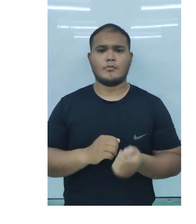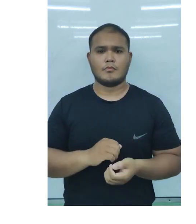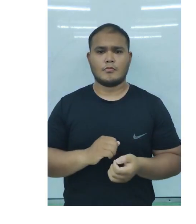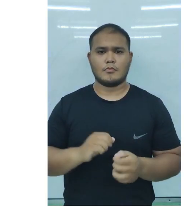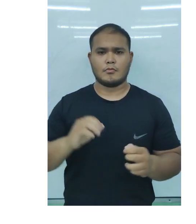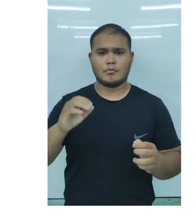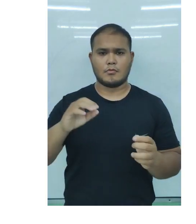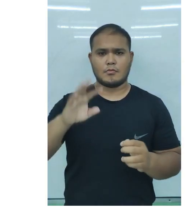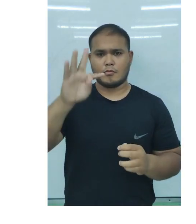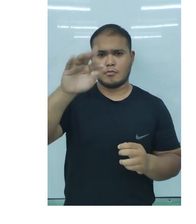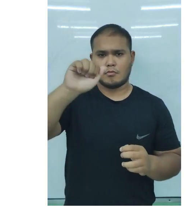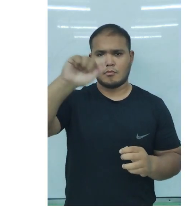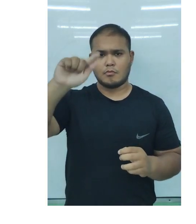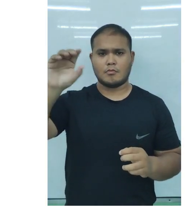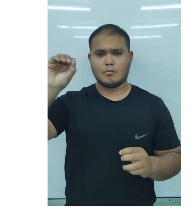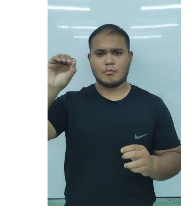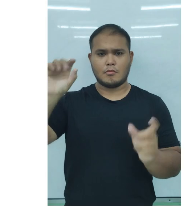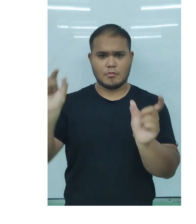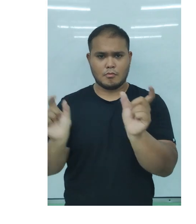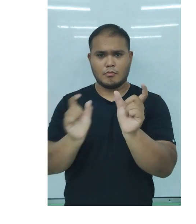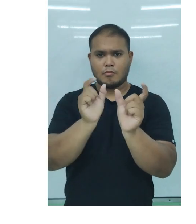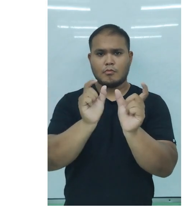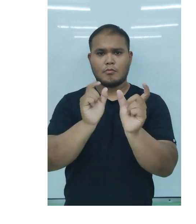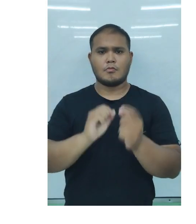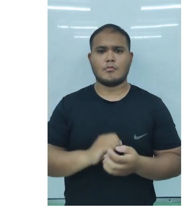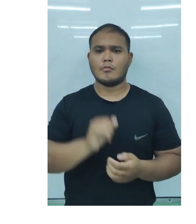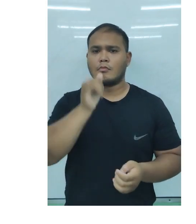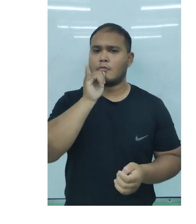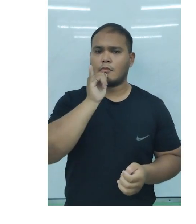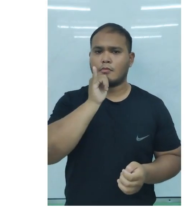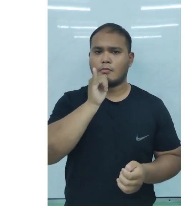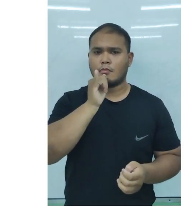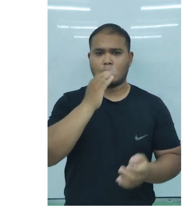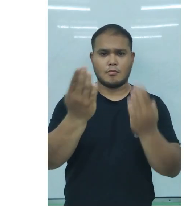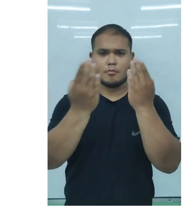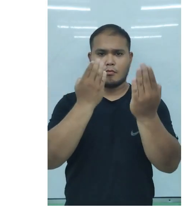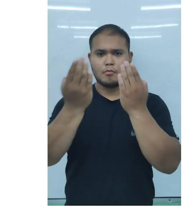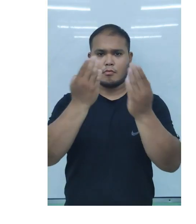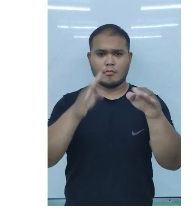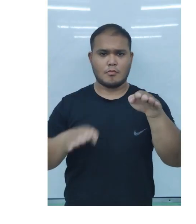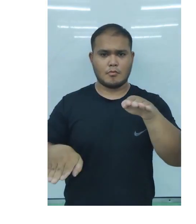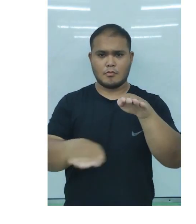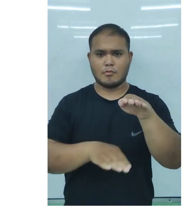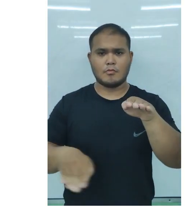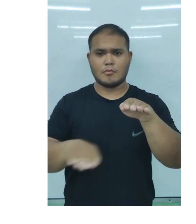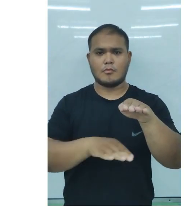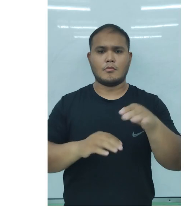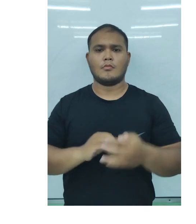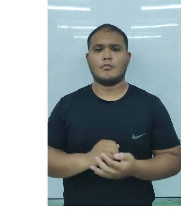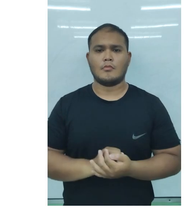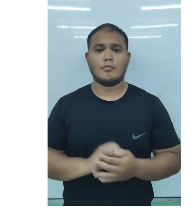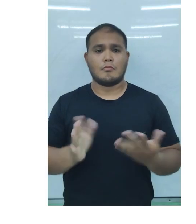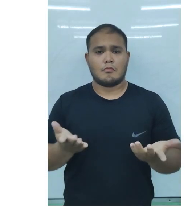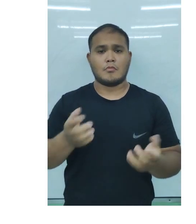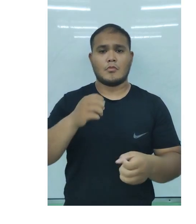tão fortes. Nós temos aqui agora um exemplo de comparativo de inferioridade. O que muda